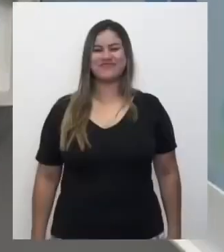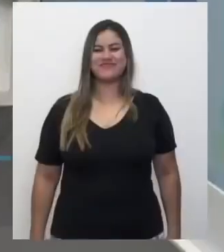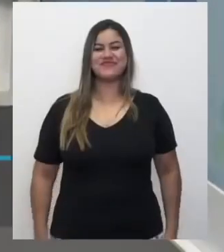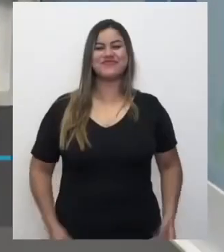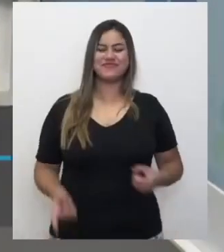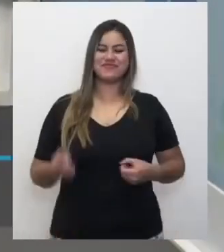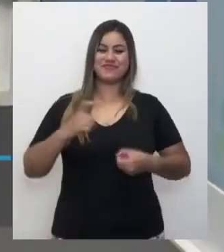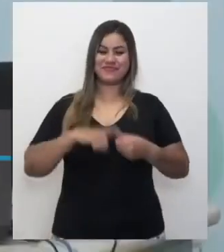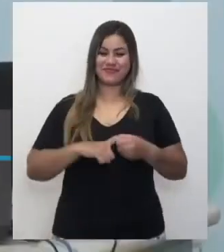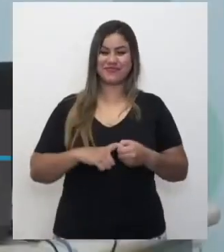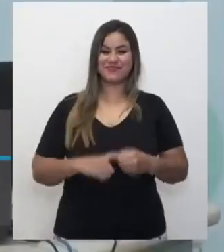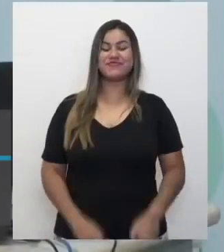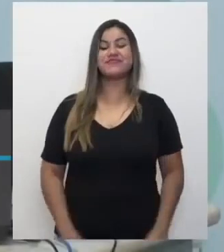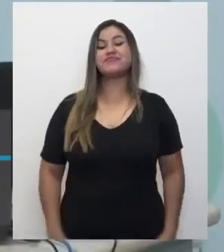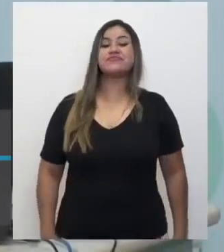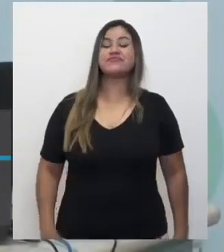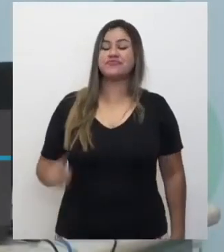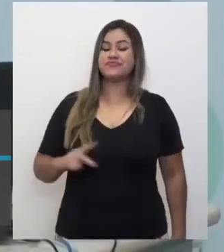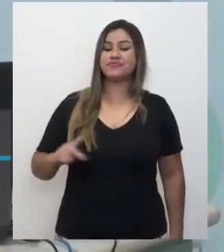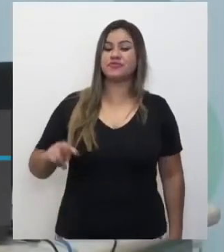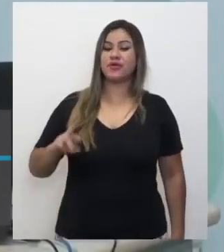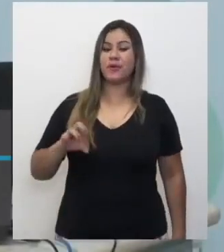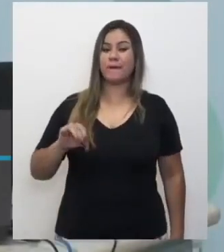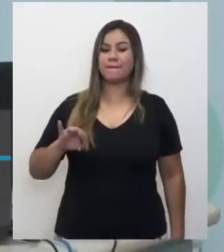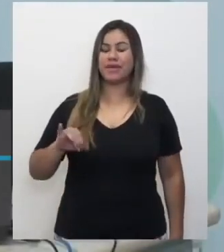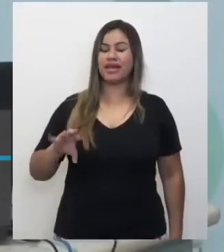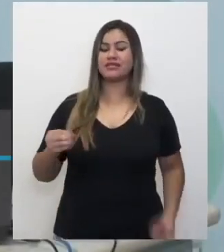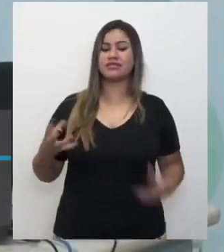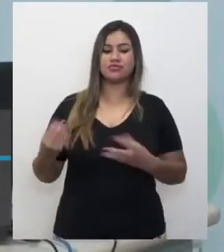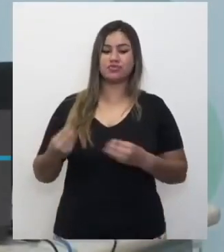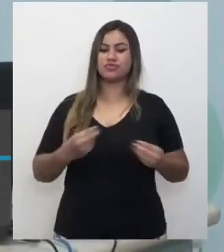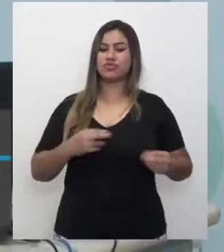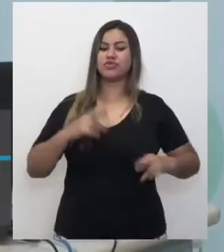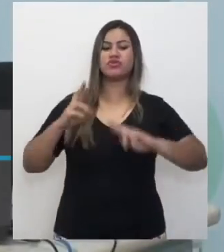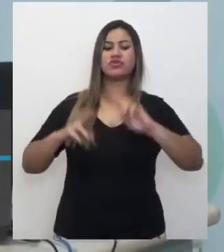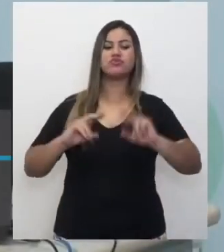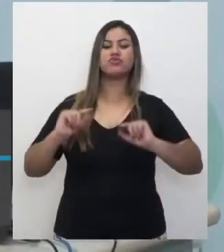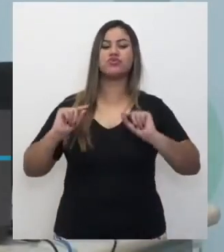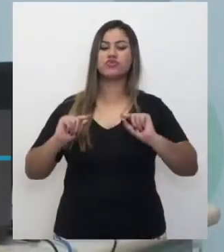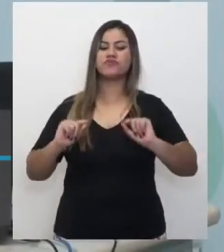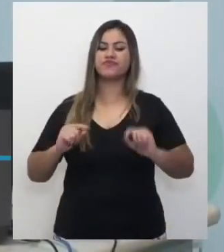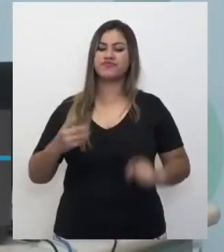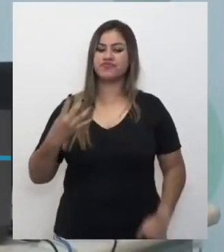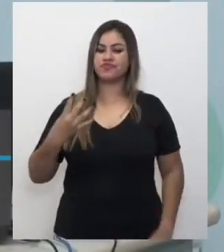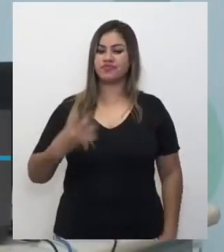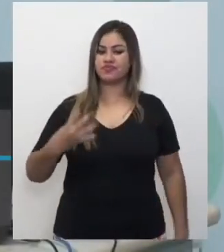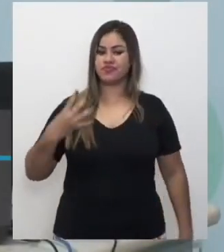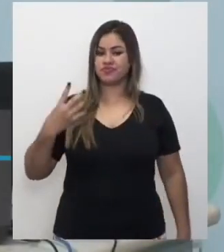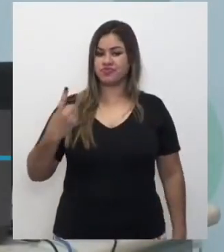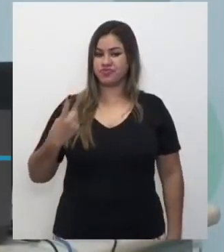Voltamos da atividade. Professora Roberta, vários colocaram que é